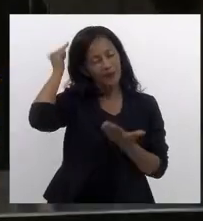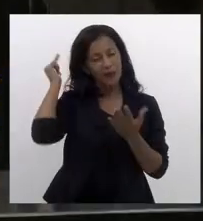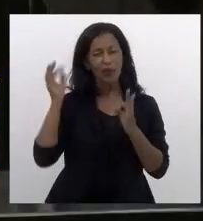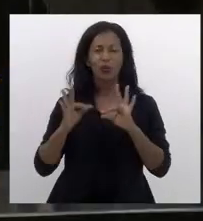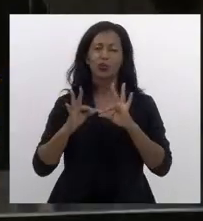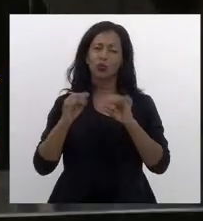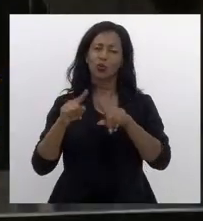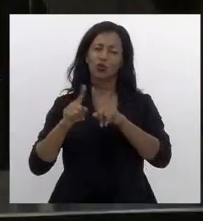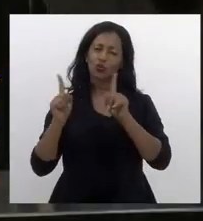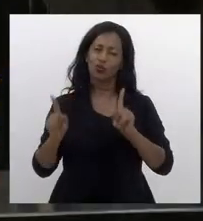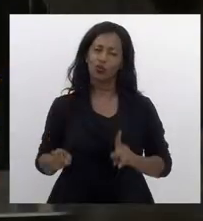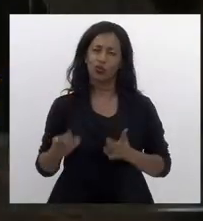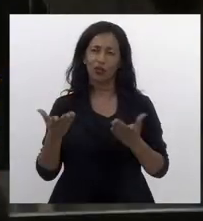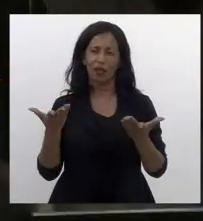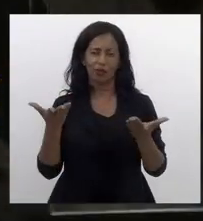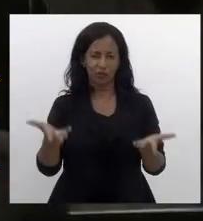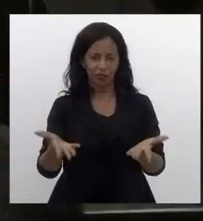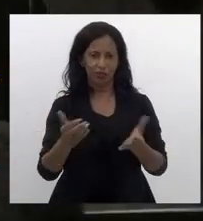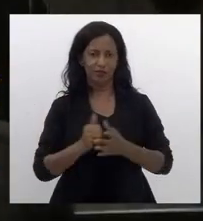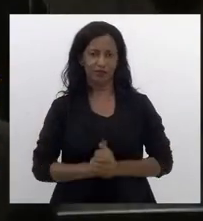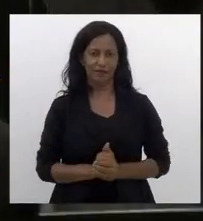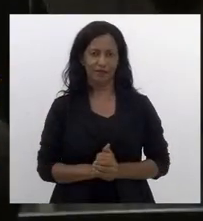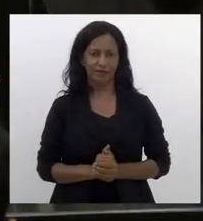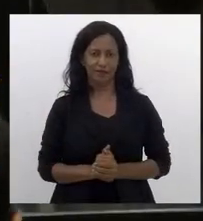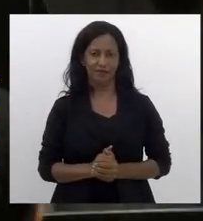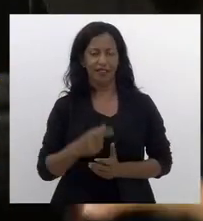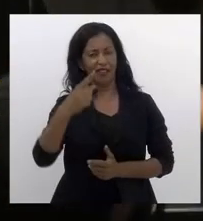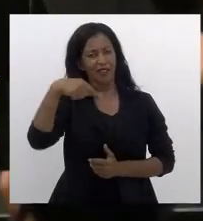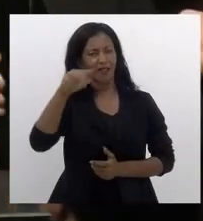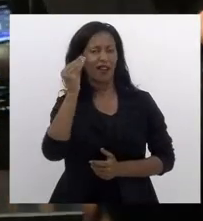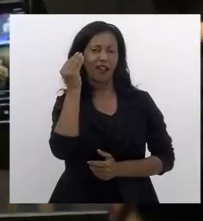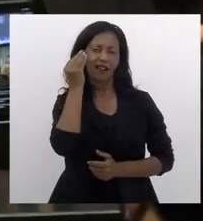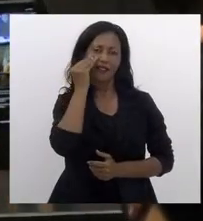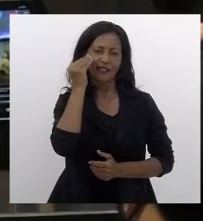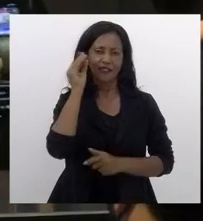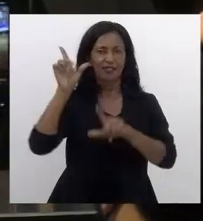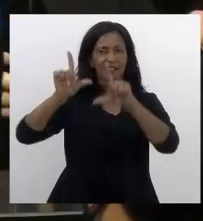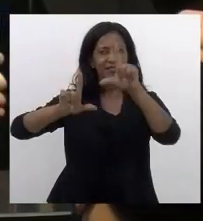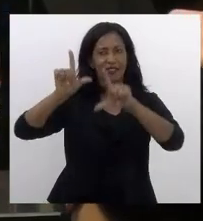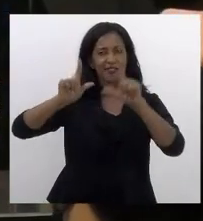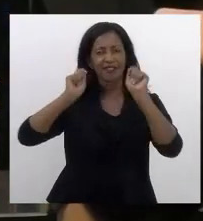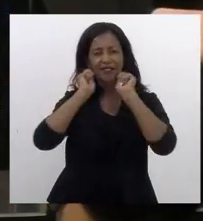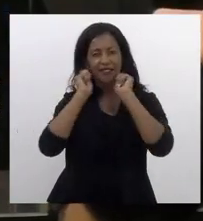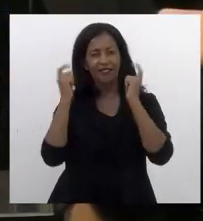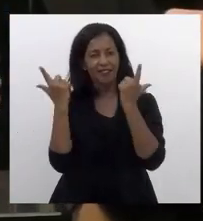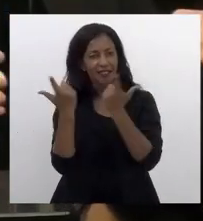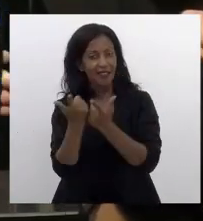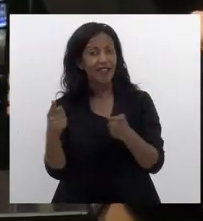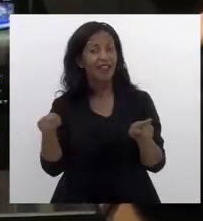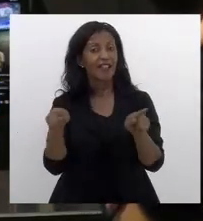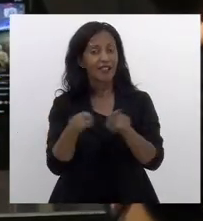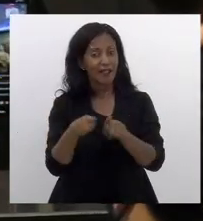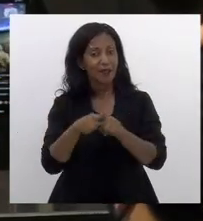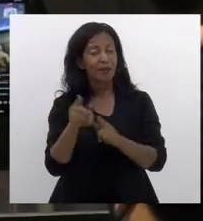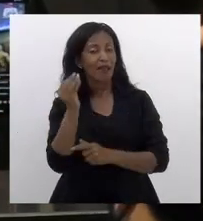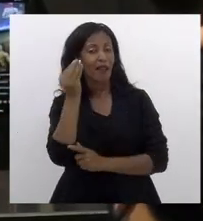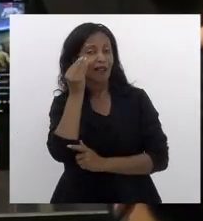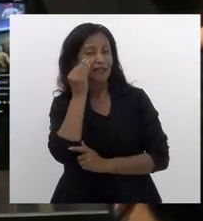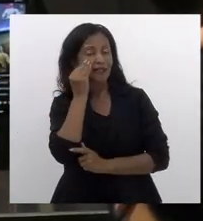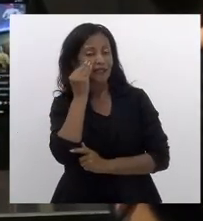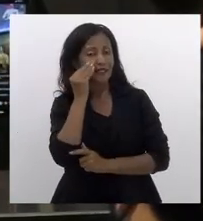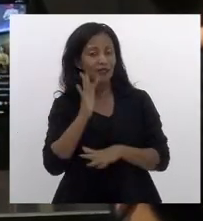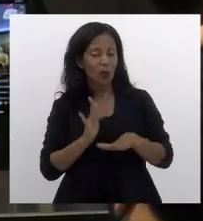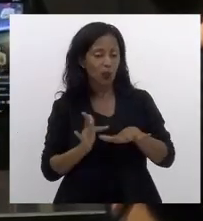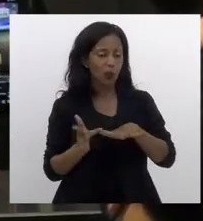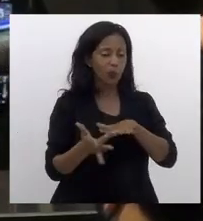todos os servidores que estão aqui presentes, aquele que nos acompanha através da TV Alerj e que também nos acompanha